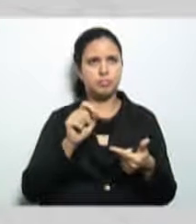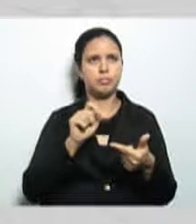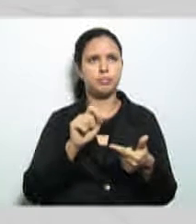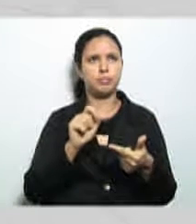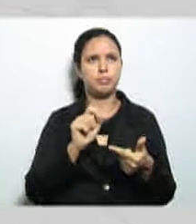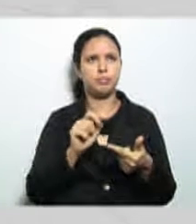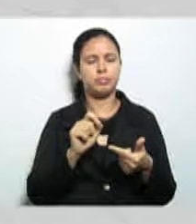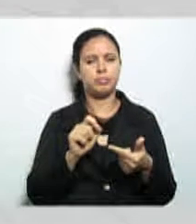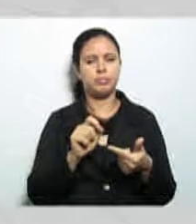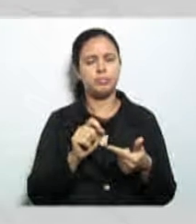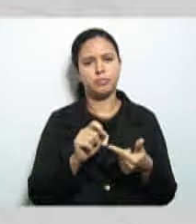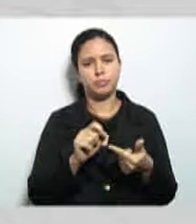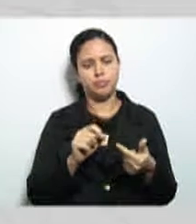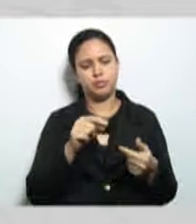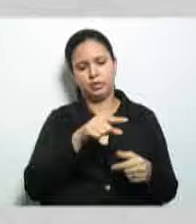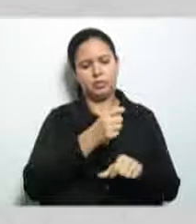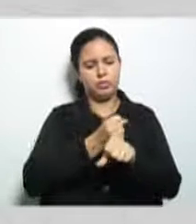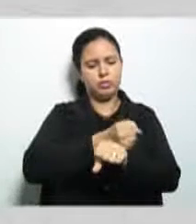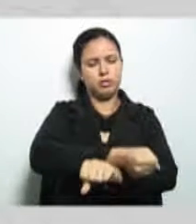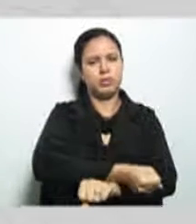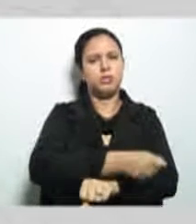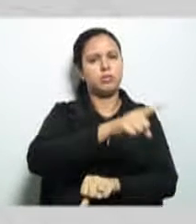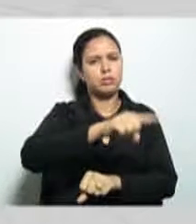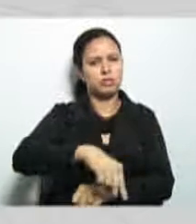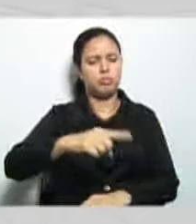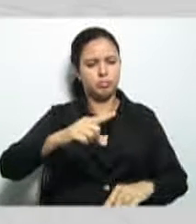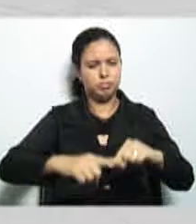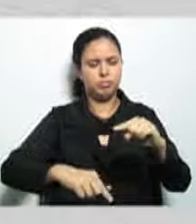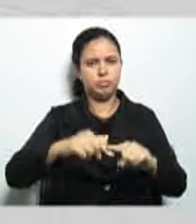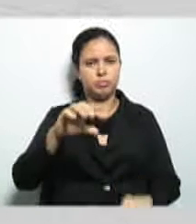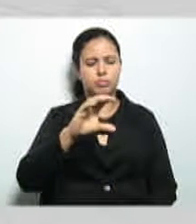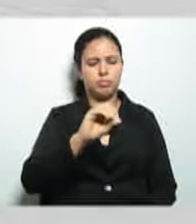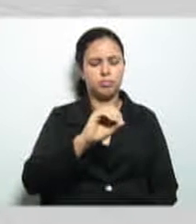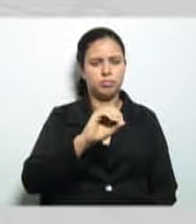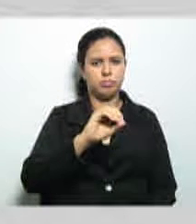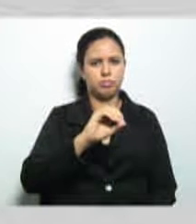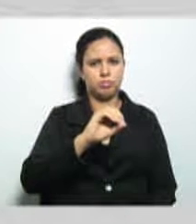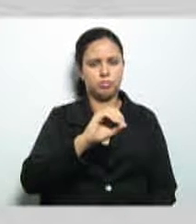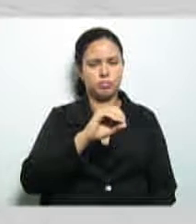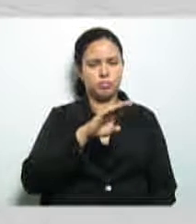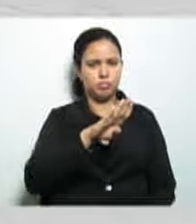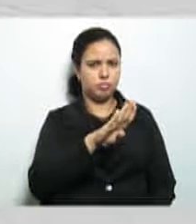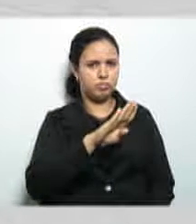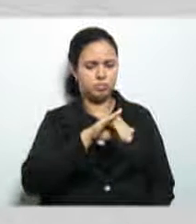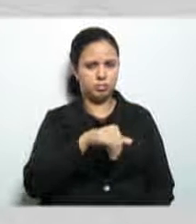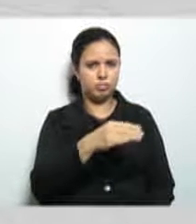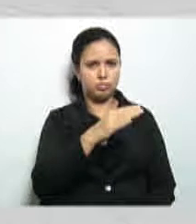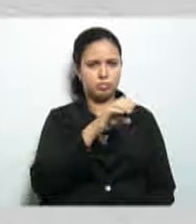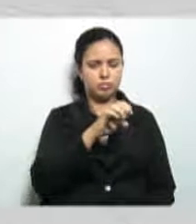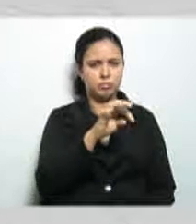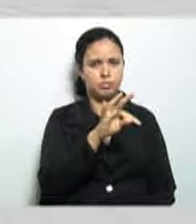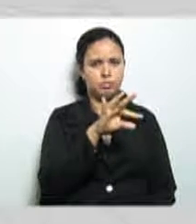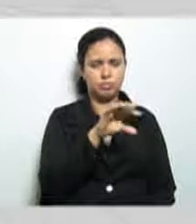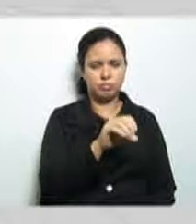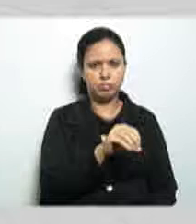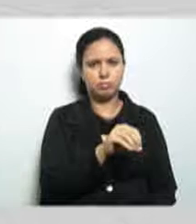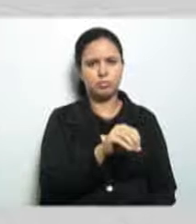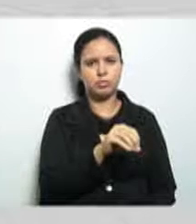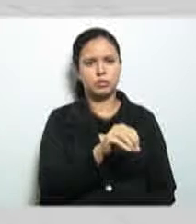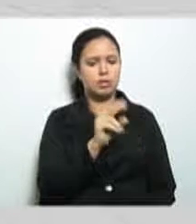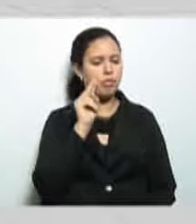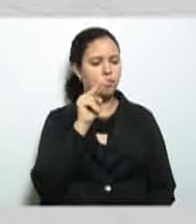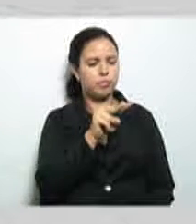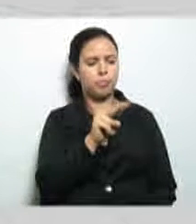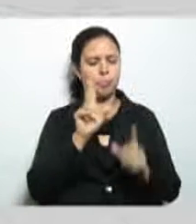era objeto. Outra característica que ele teve nesse tempo. O que isso quer dizer? Ele não era visto como ser